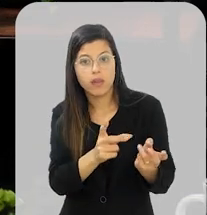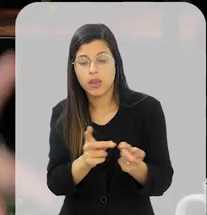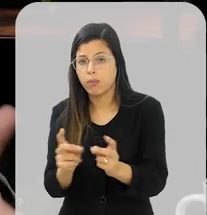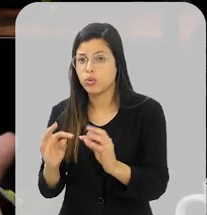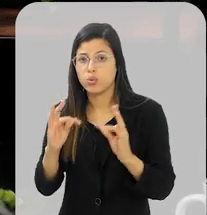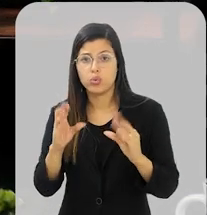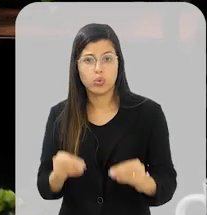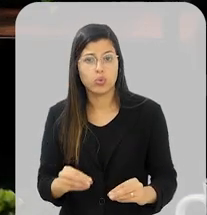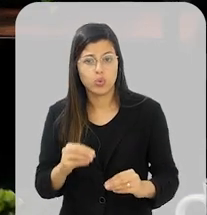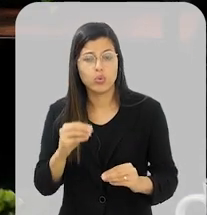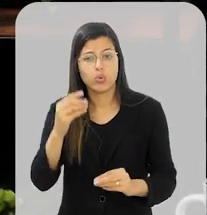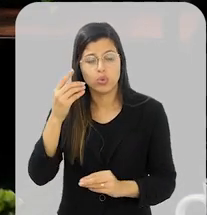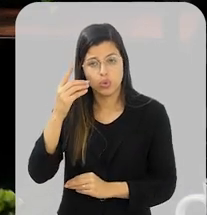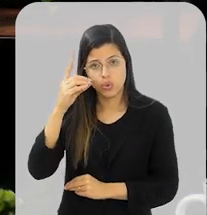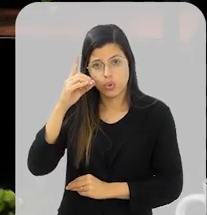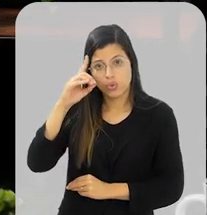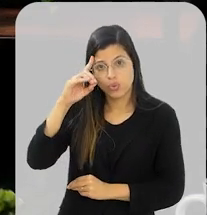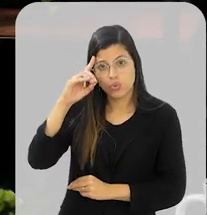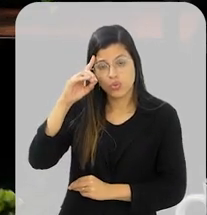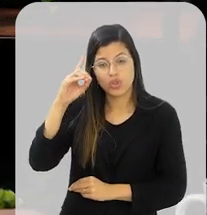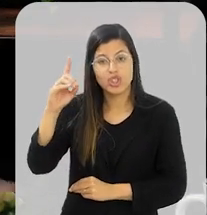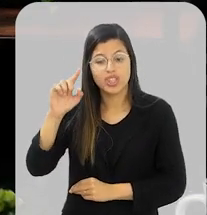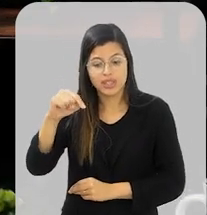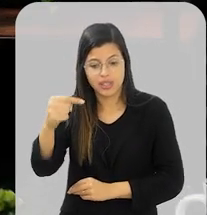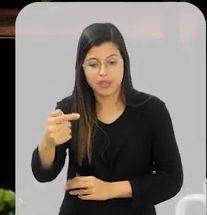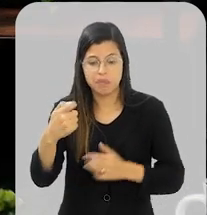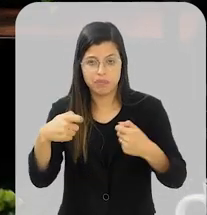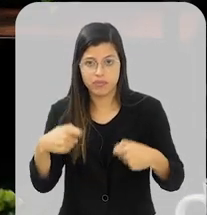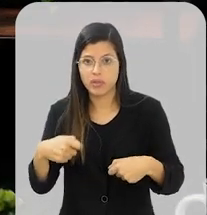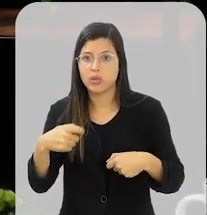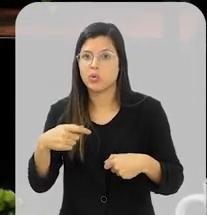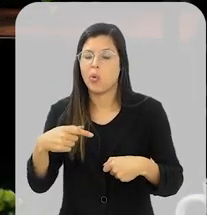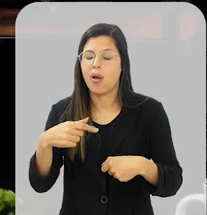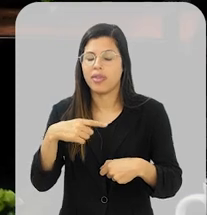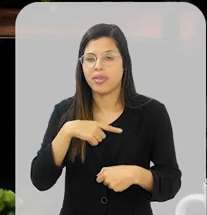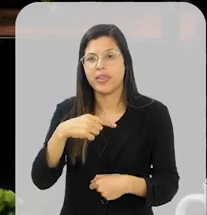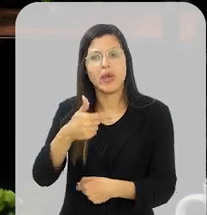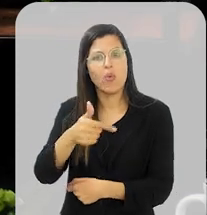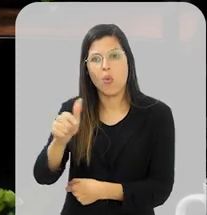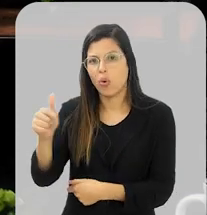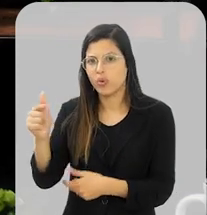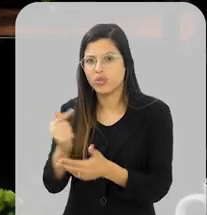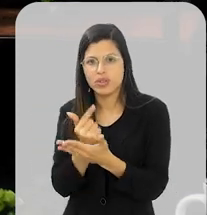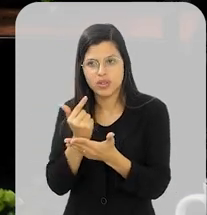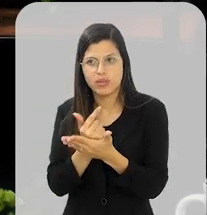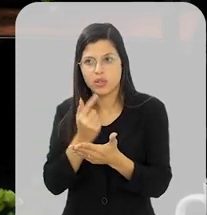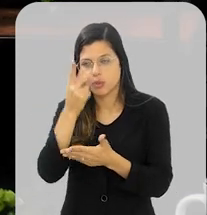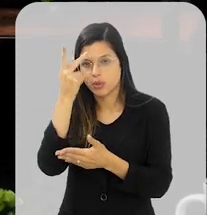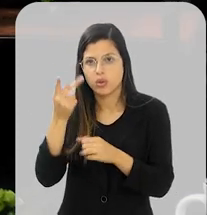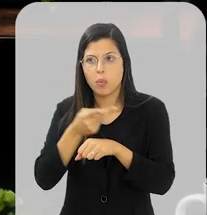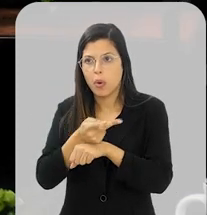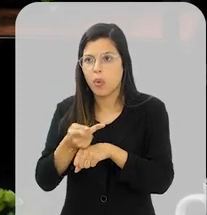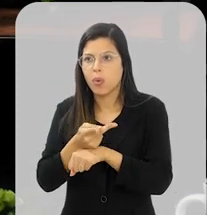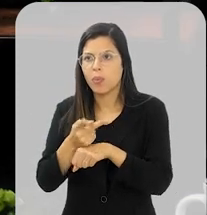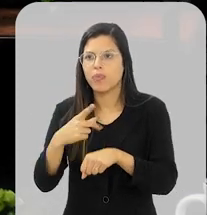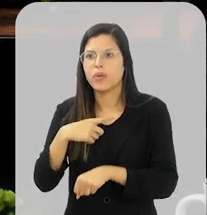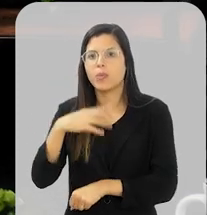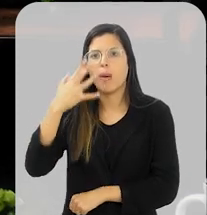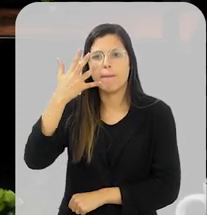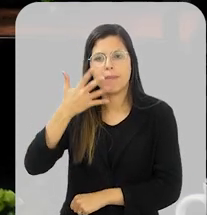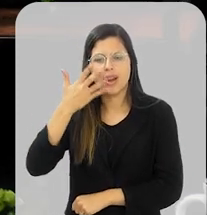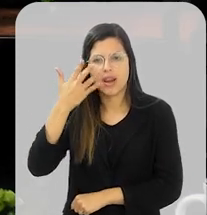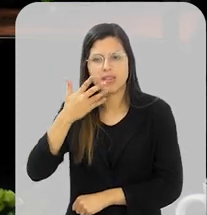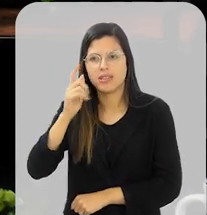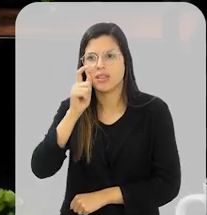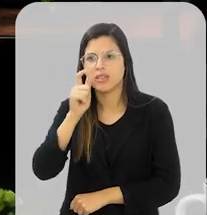levar mais livros no dia seguinte, porque todo mundo estava procurando sobre esse assunto. Foi uma palestra bem interessante também, eu não lembro